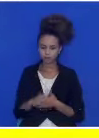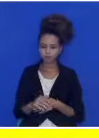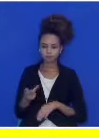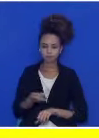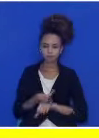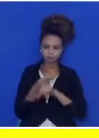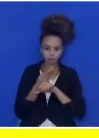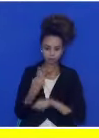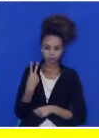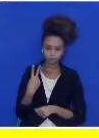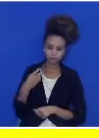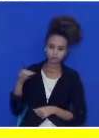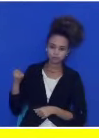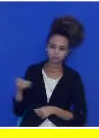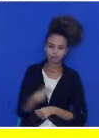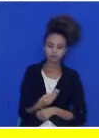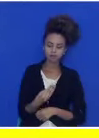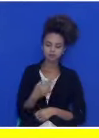em